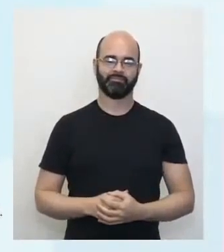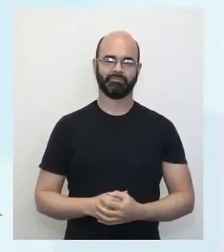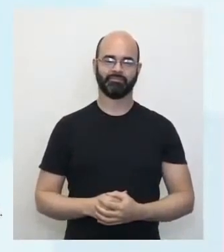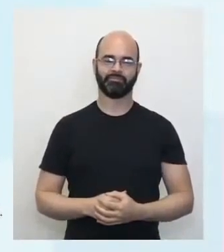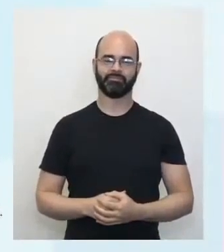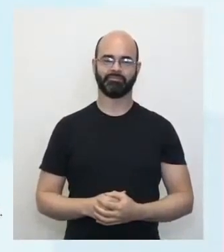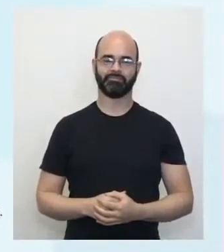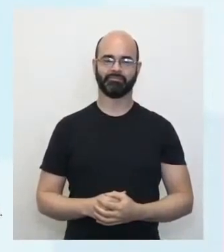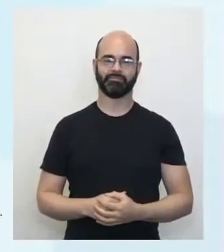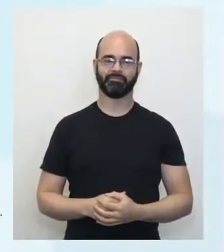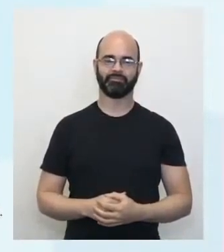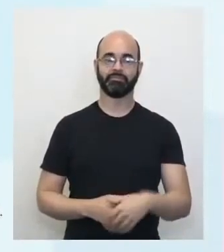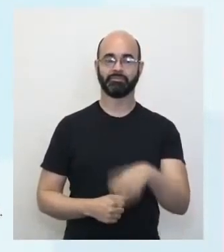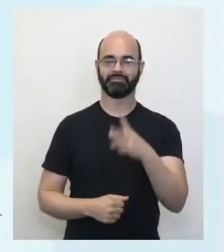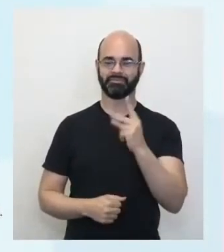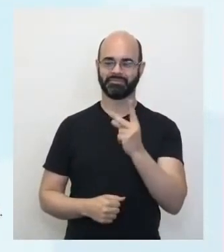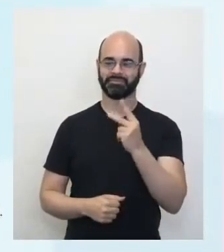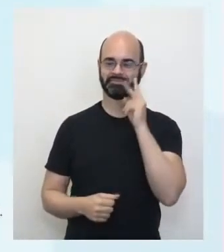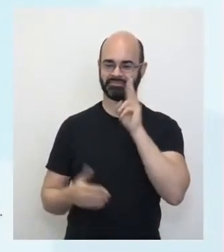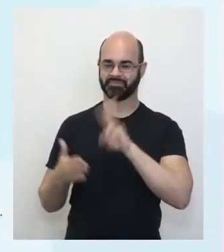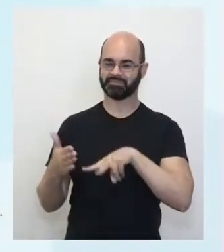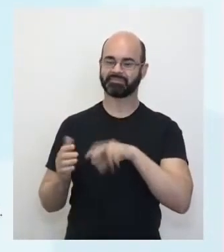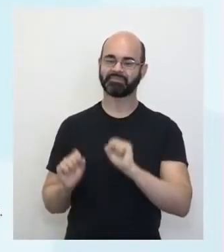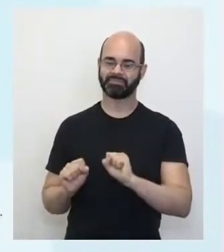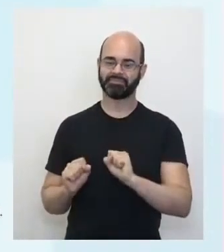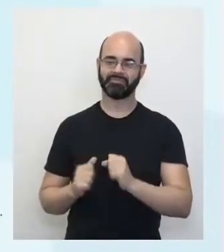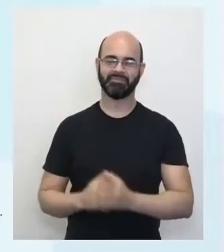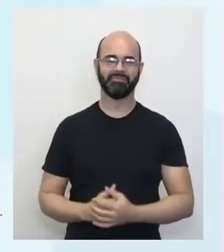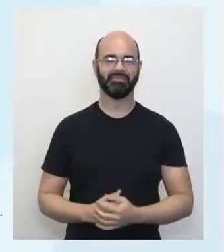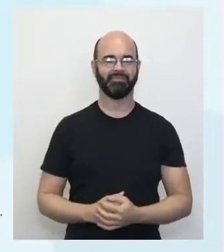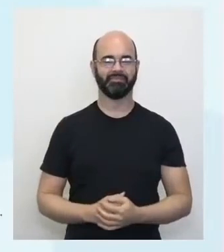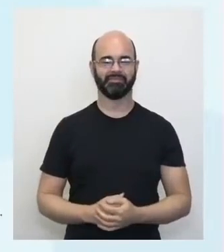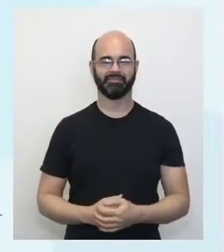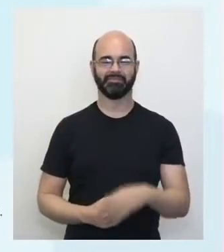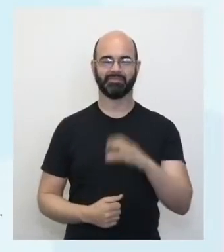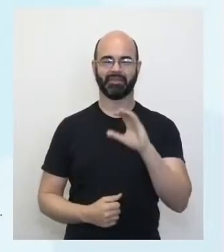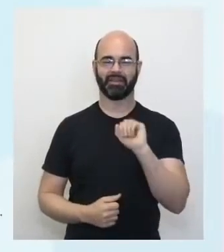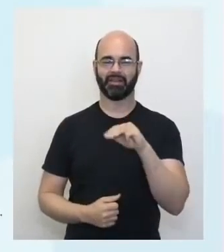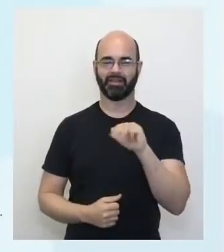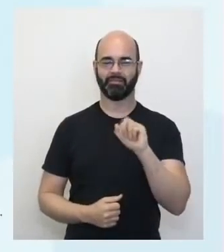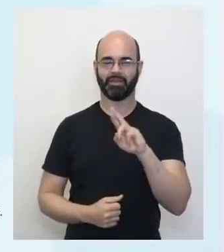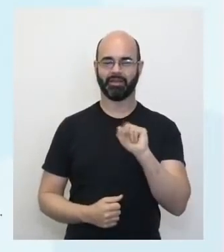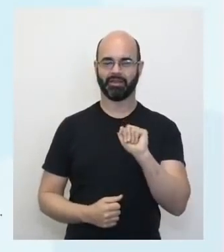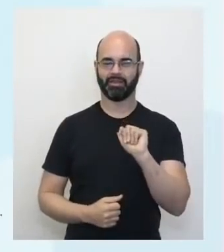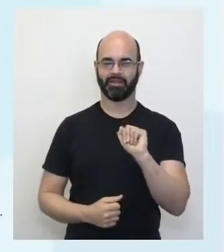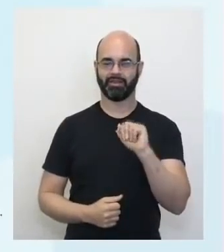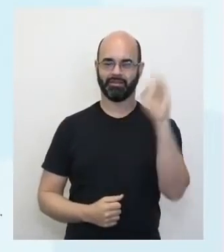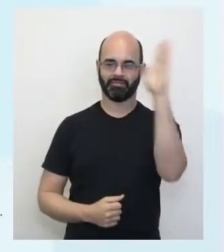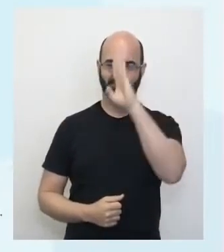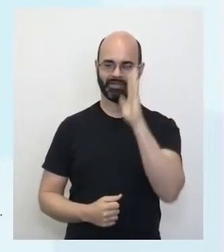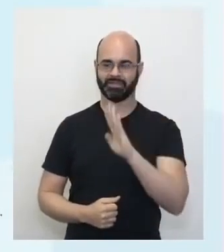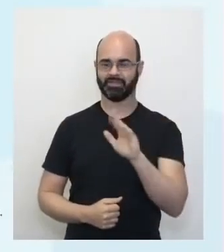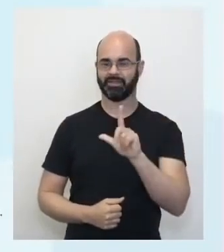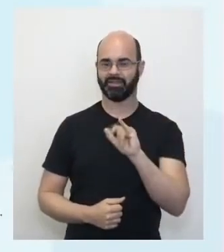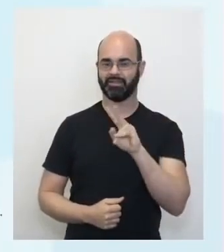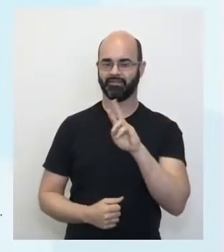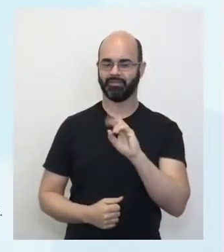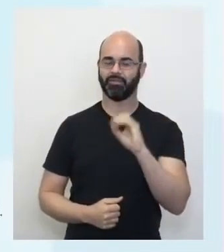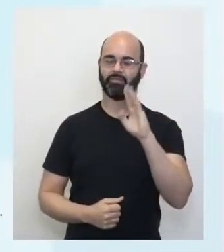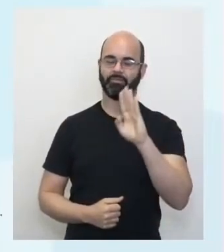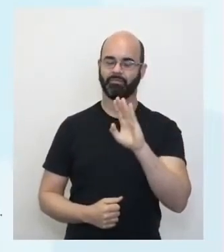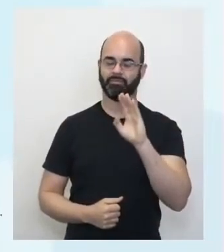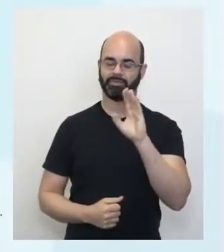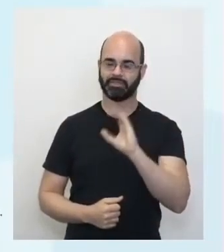parte... Eu vou ler. Pode, por favor. Vamos lá, então. A Câmara Brasileira do Livro, CBL,